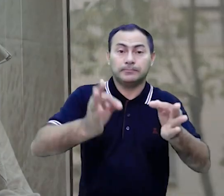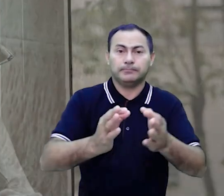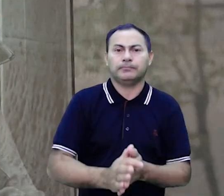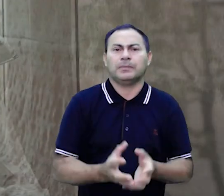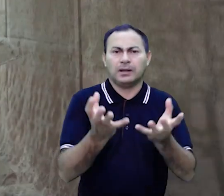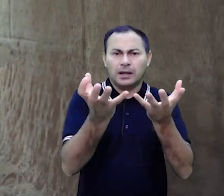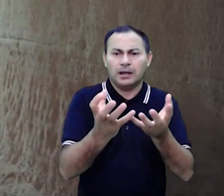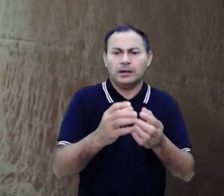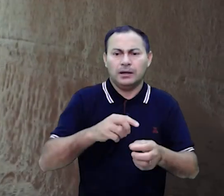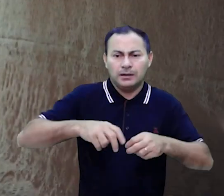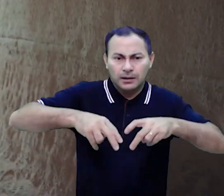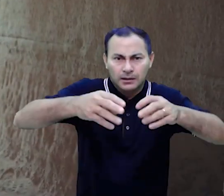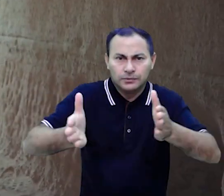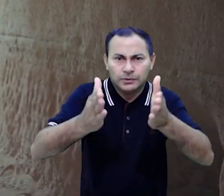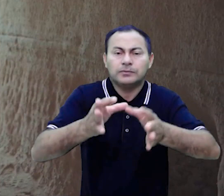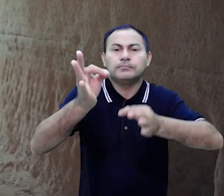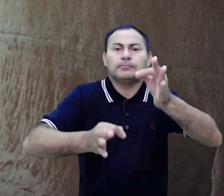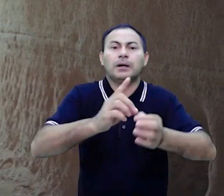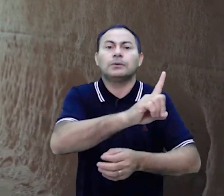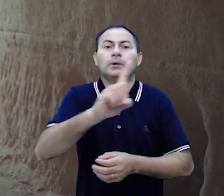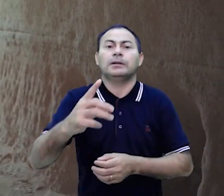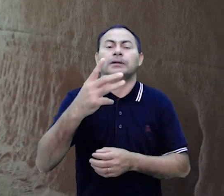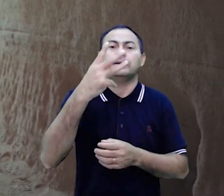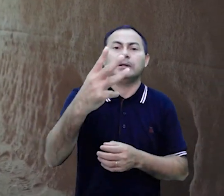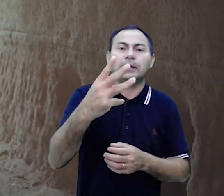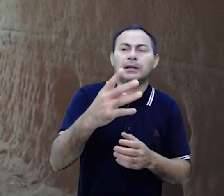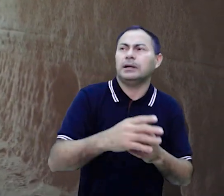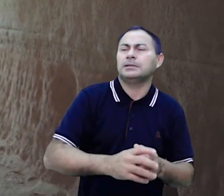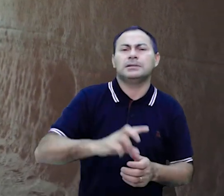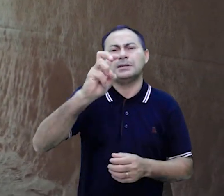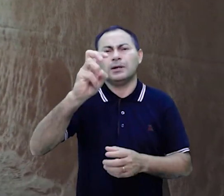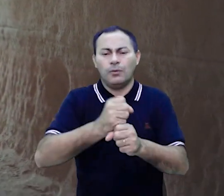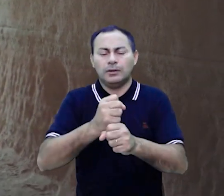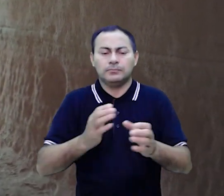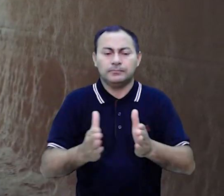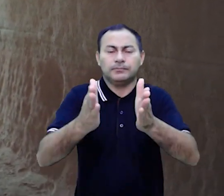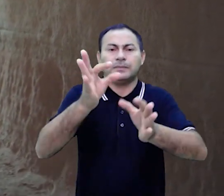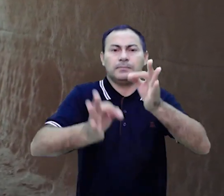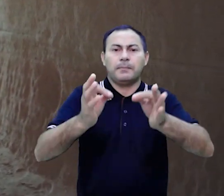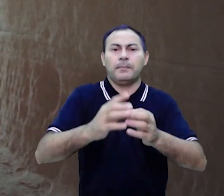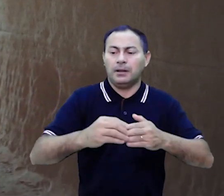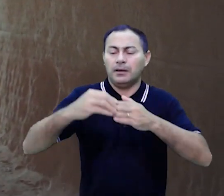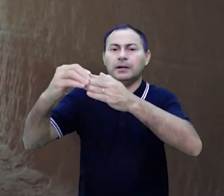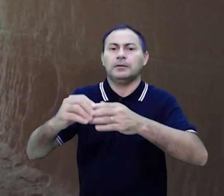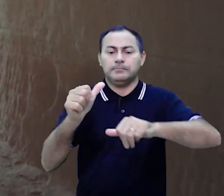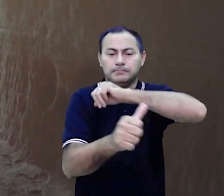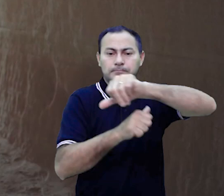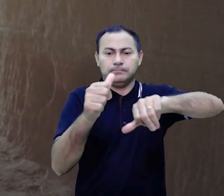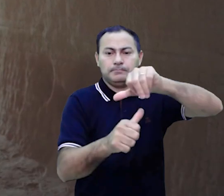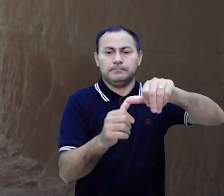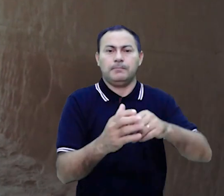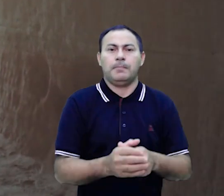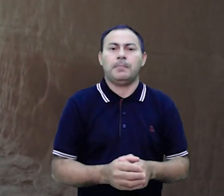de justiça. Quero que você ande nesses caminhos de justiça durante 5 anos. Os caminhos de justiça o levarão